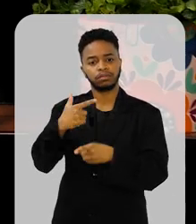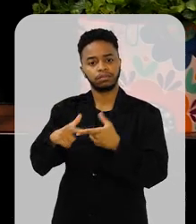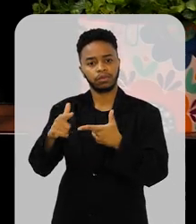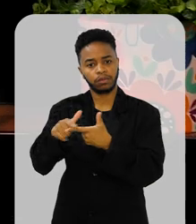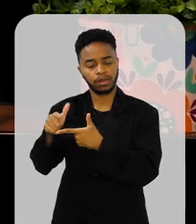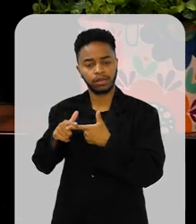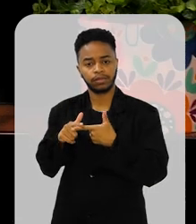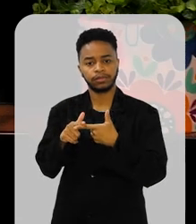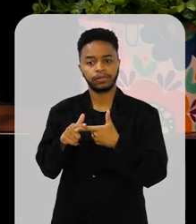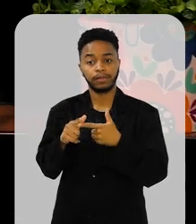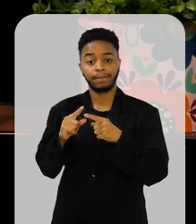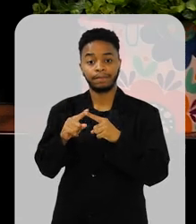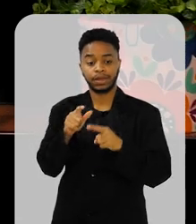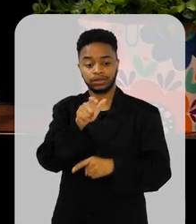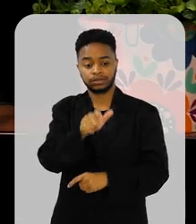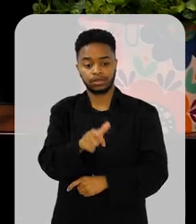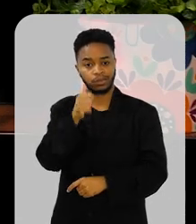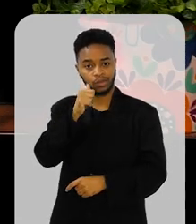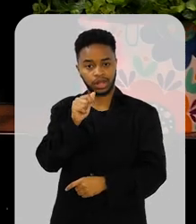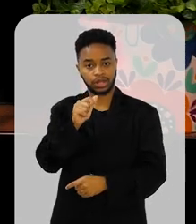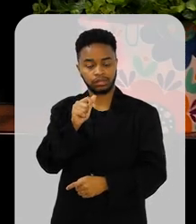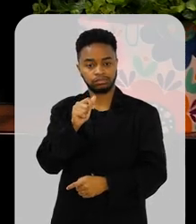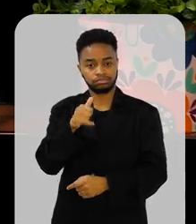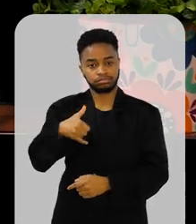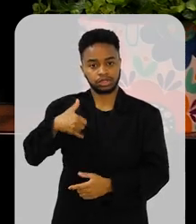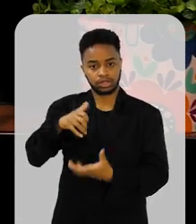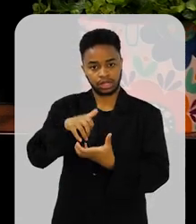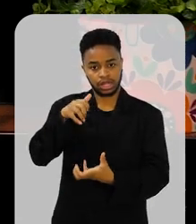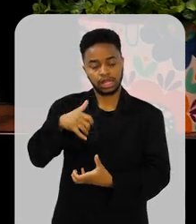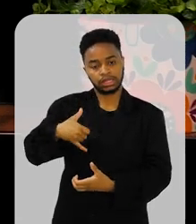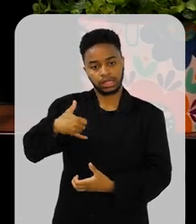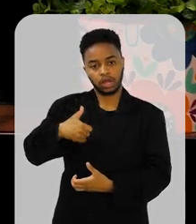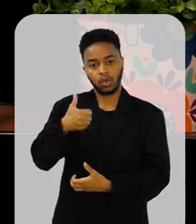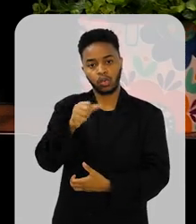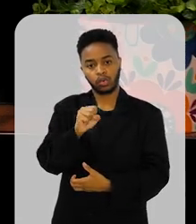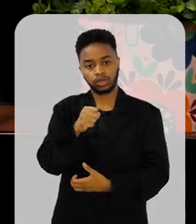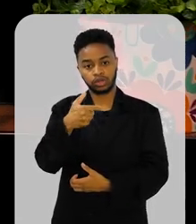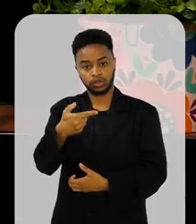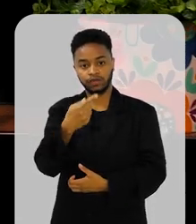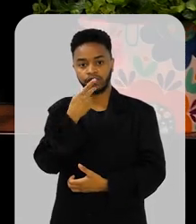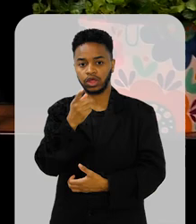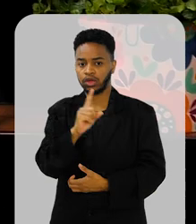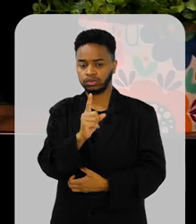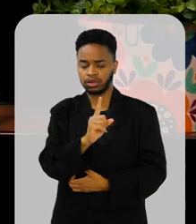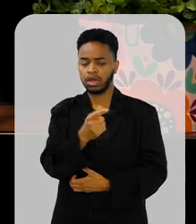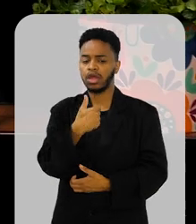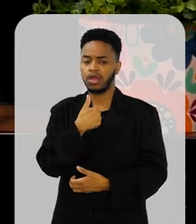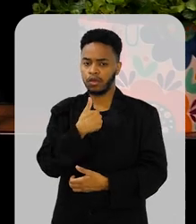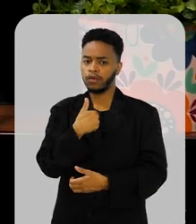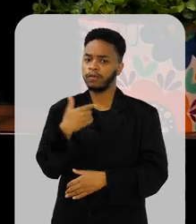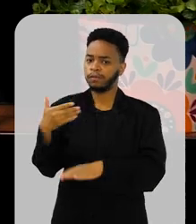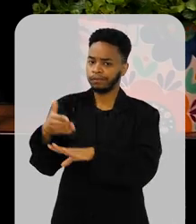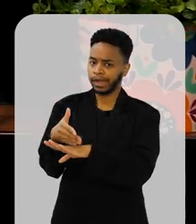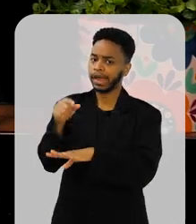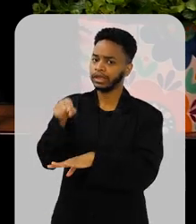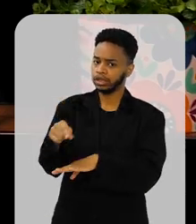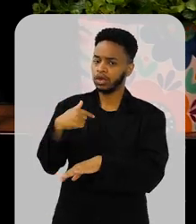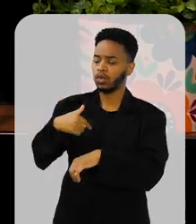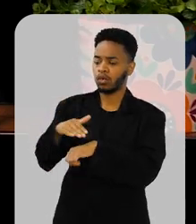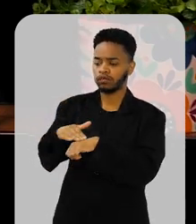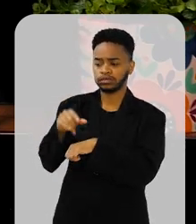problema, e a idosa firme de 82 anos, não, eu não estou, eu estive aqui, eu falei